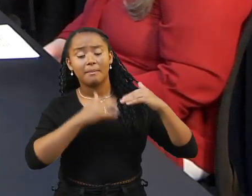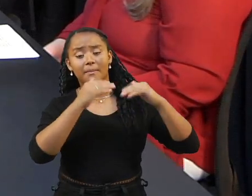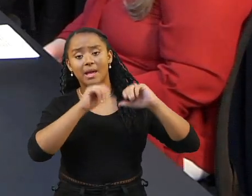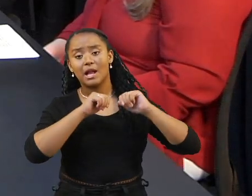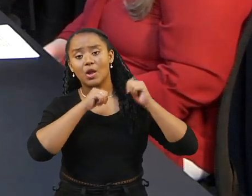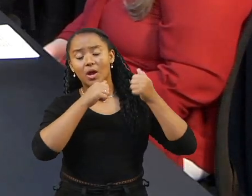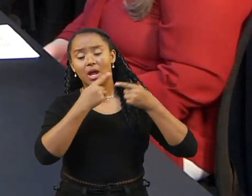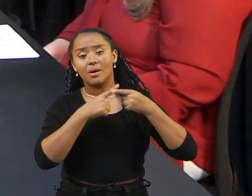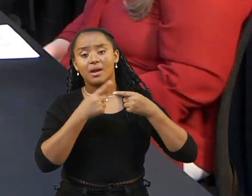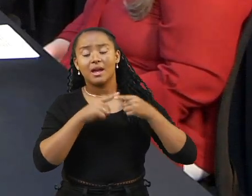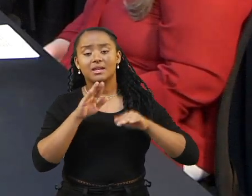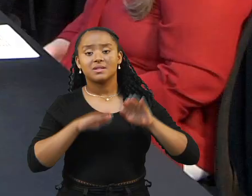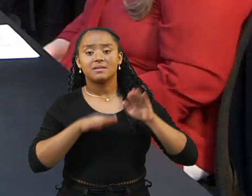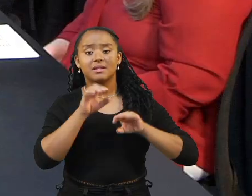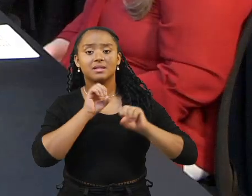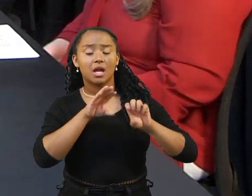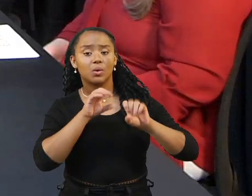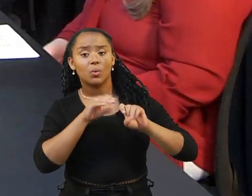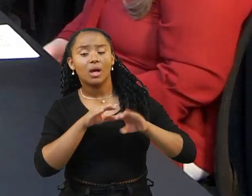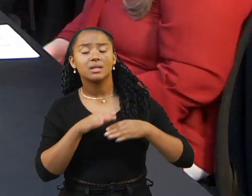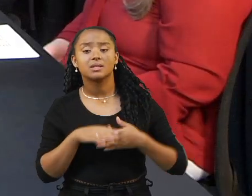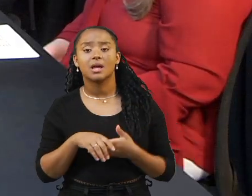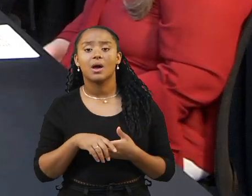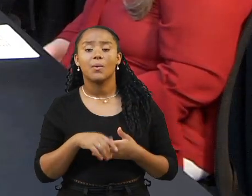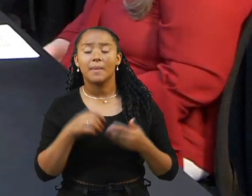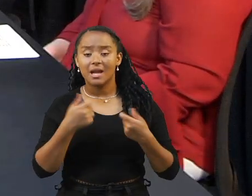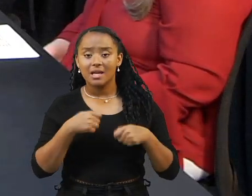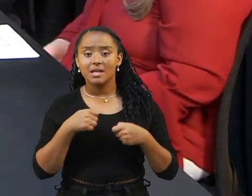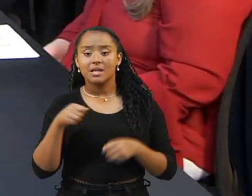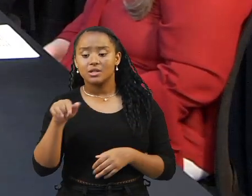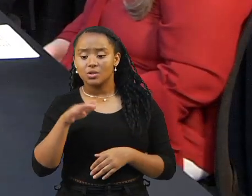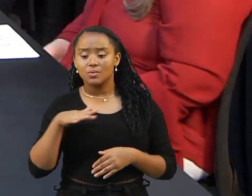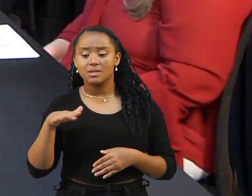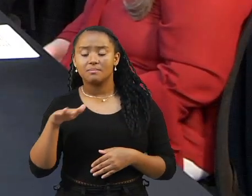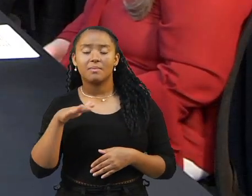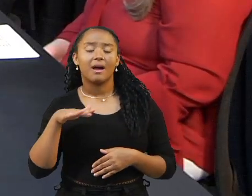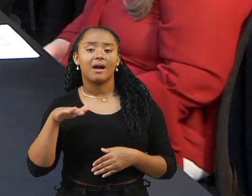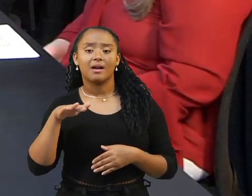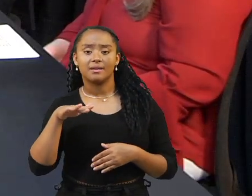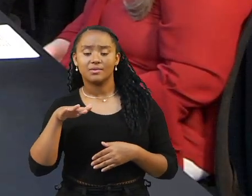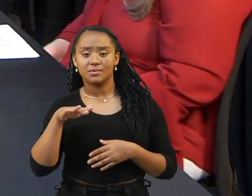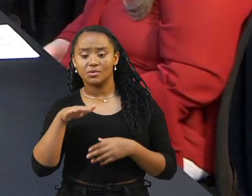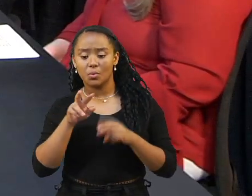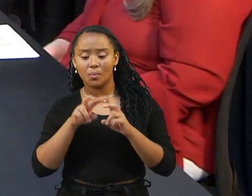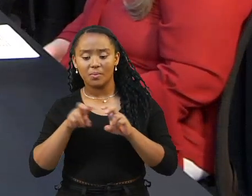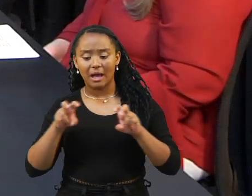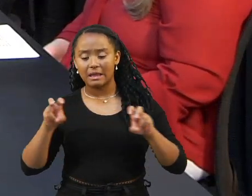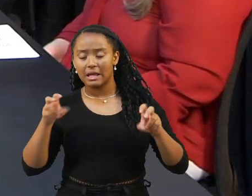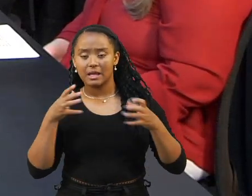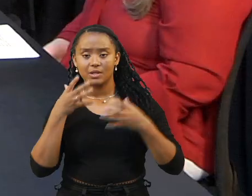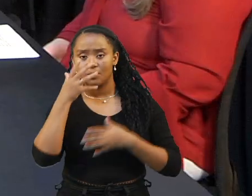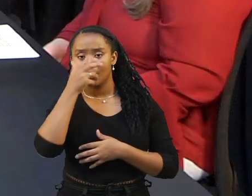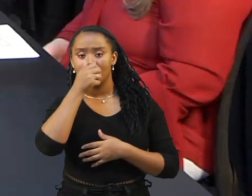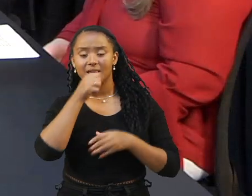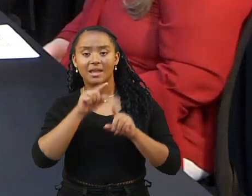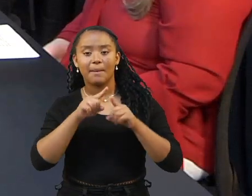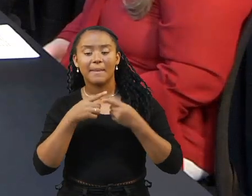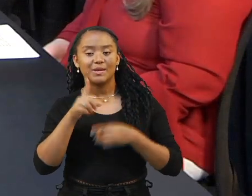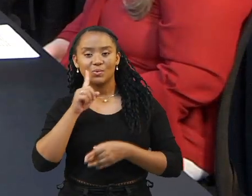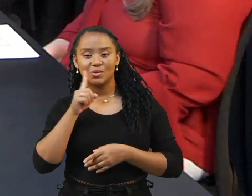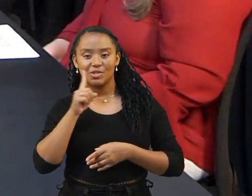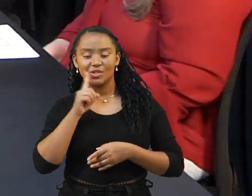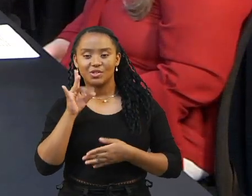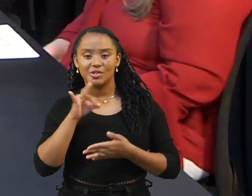ela é revestida de móveis, espaço, cadeira bonita, mas